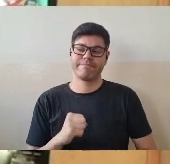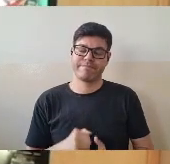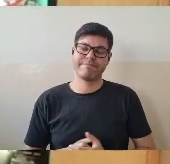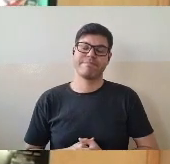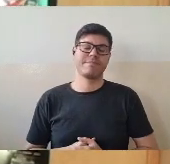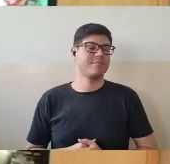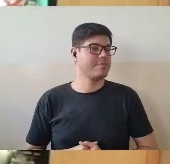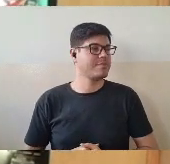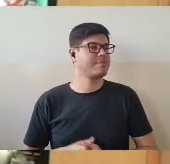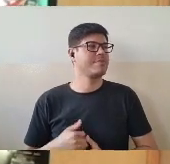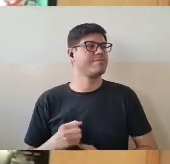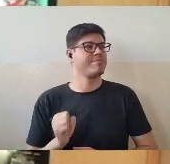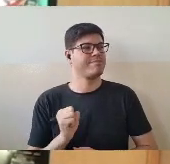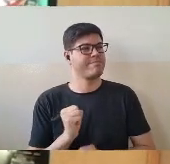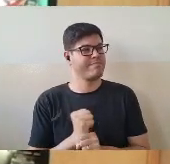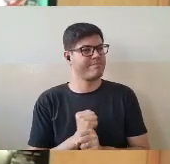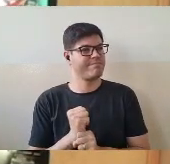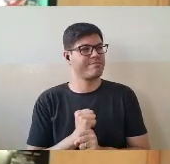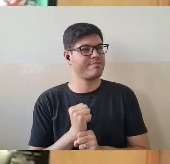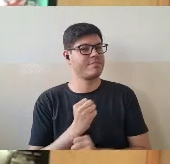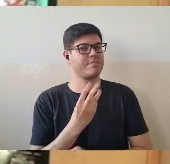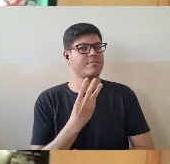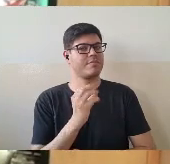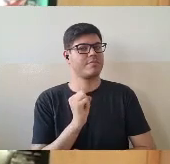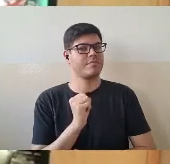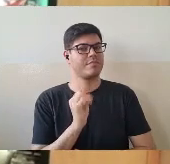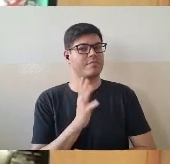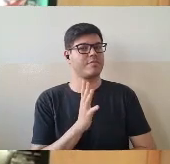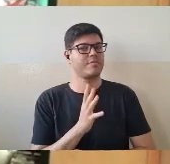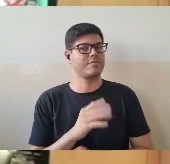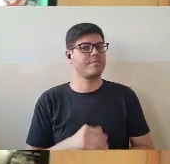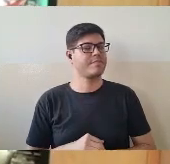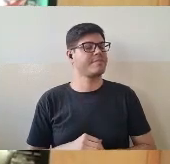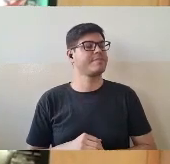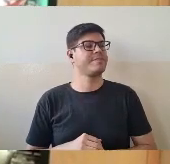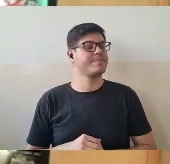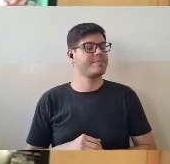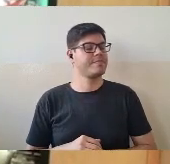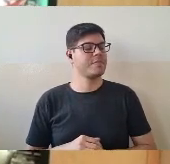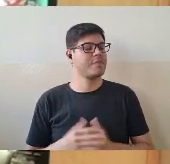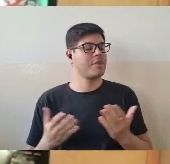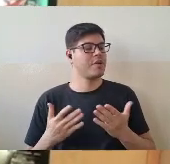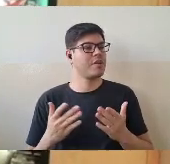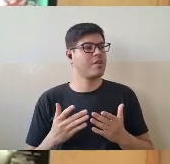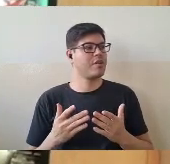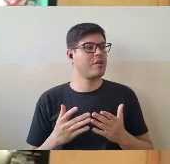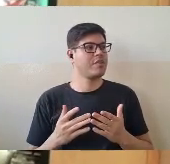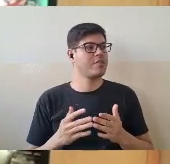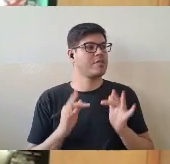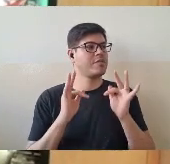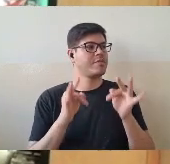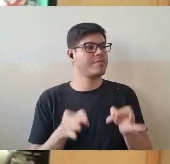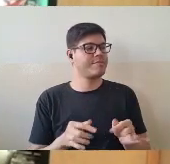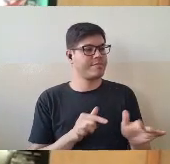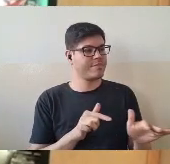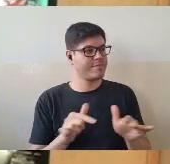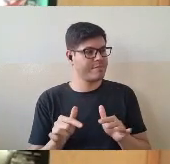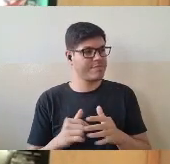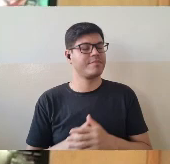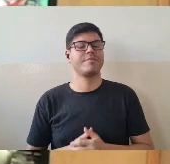tá? Nesse fim de semana. E a Unimed faz um belo trabalho, né?